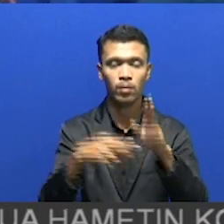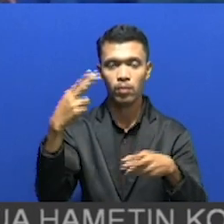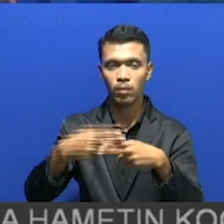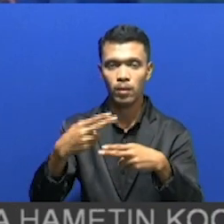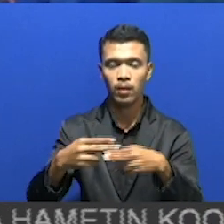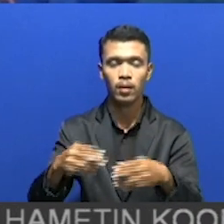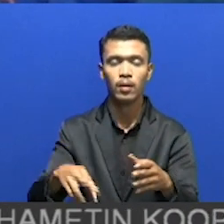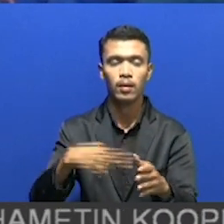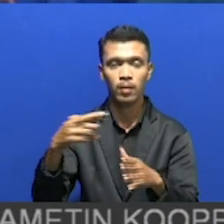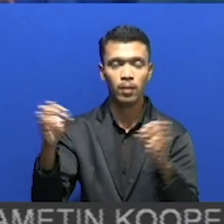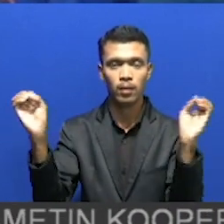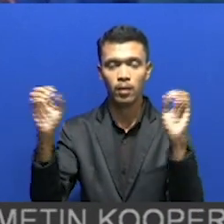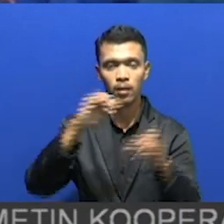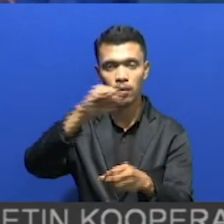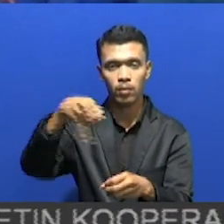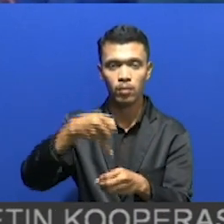e a critério Roma,